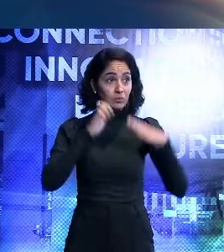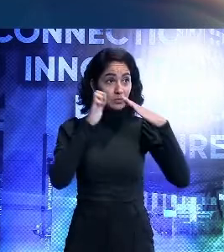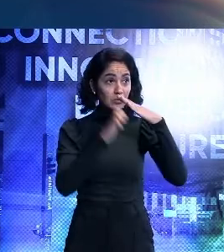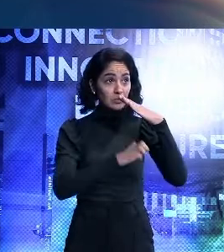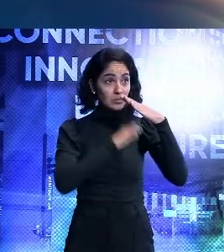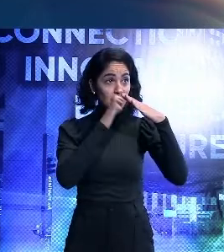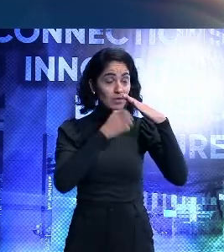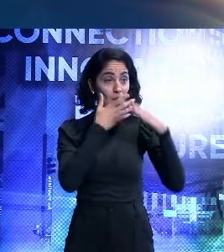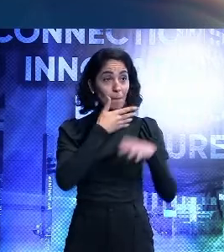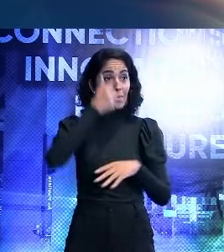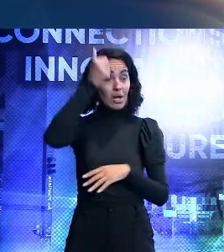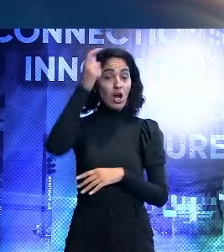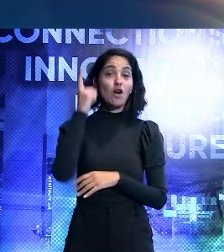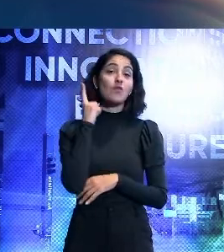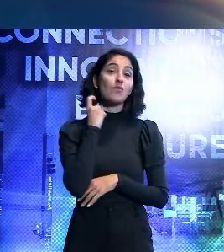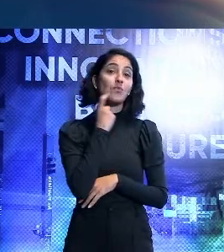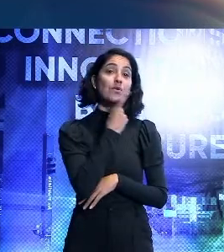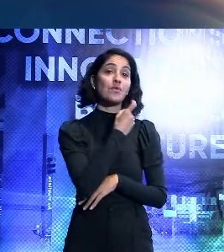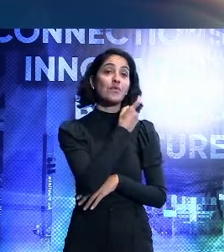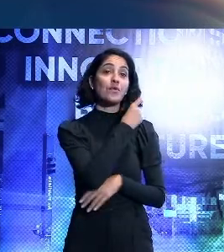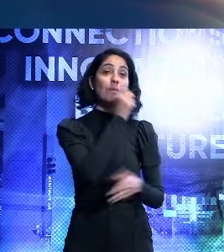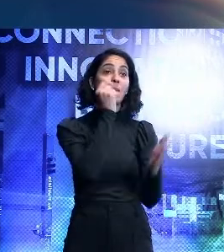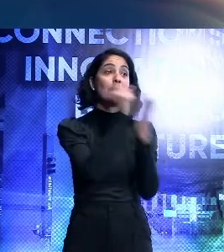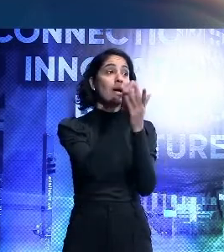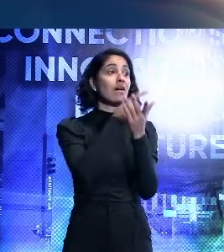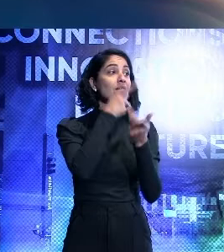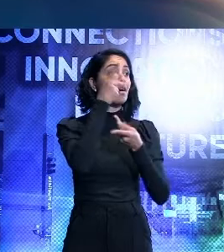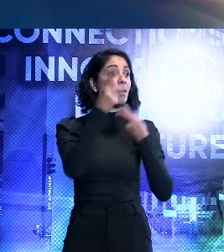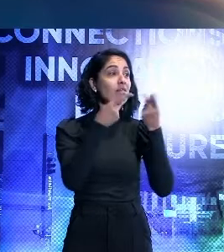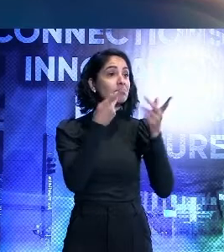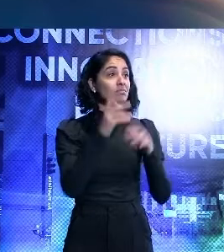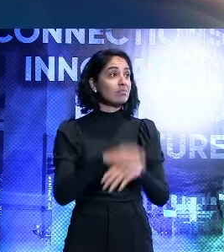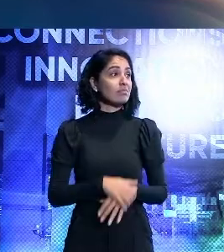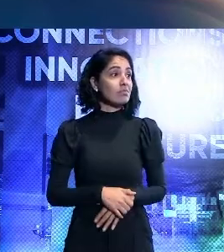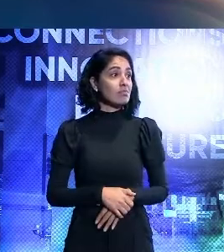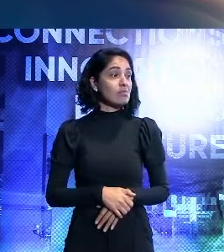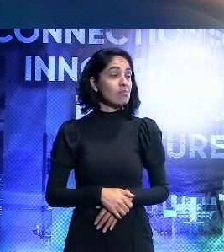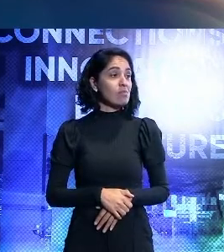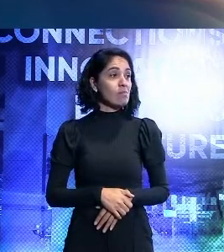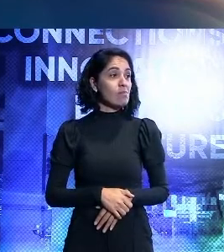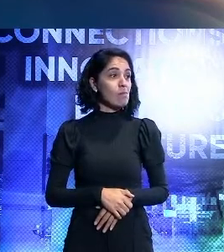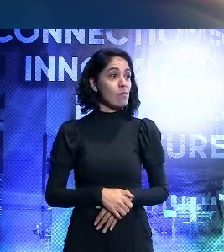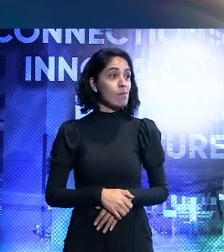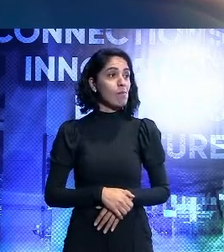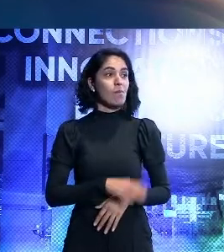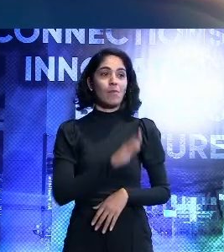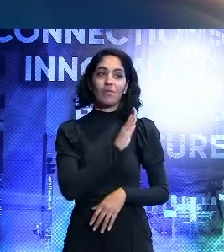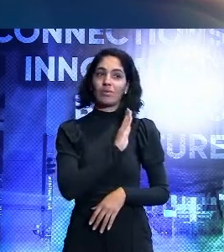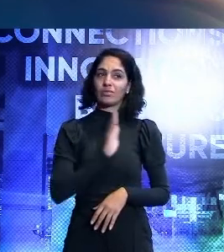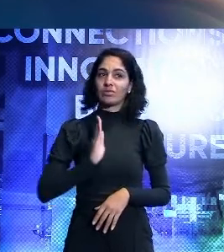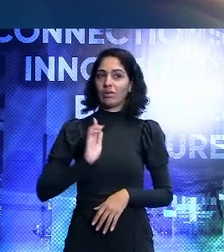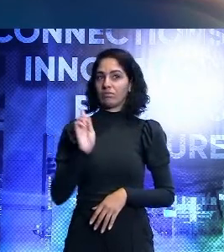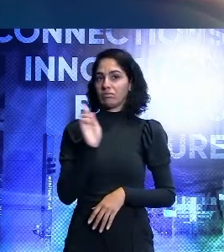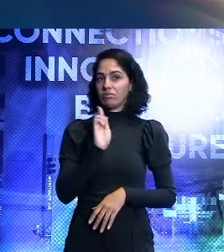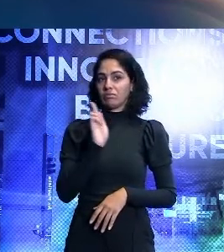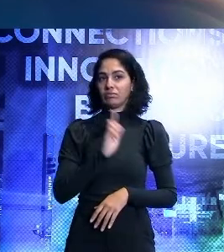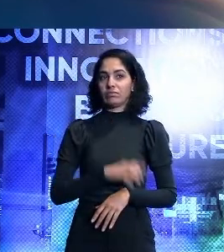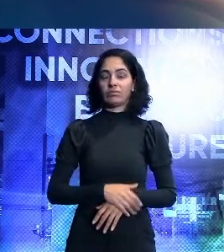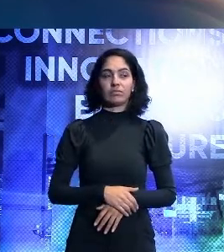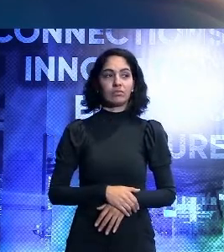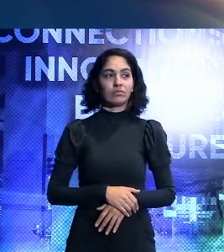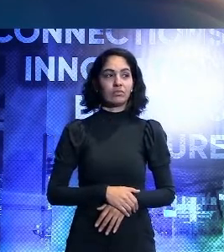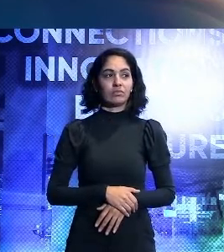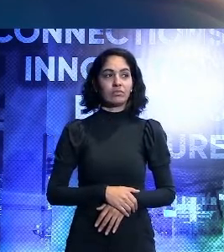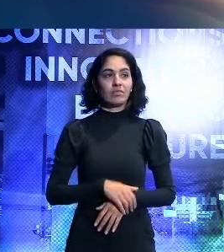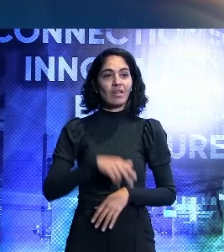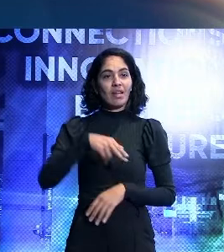faz perfumes, marcas, vai, fala, gente. Hã? Boticário? Não, não é Boticário, outra, vai lá.